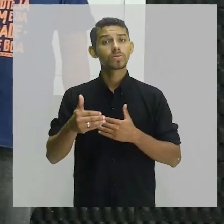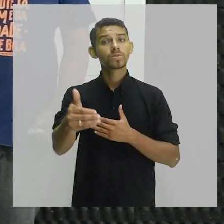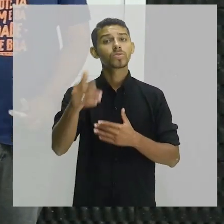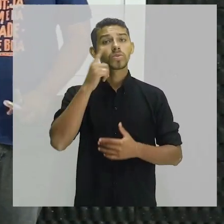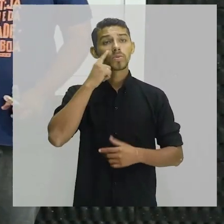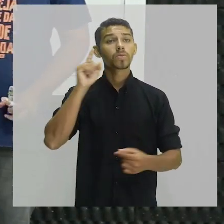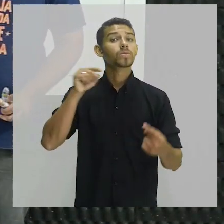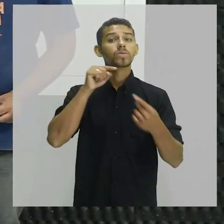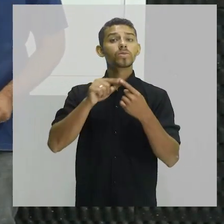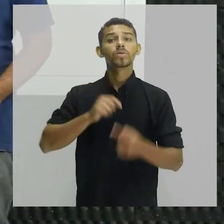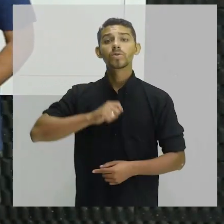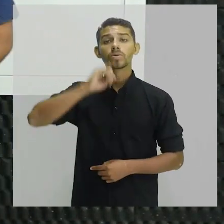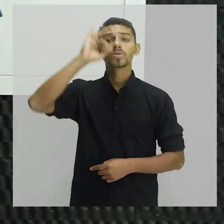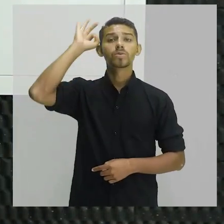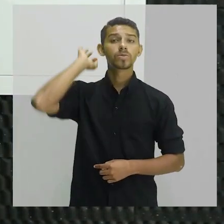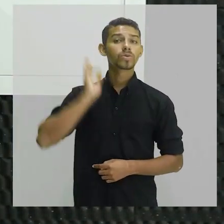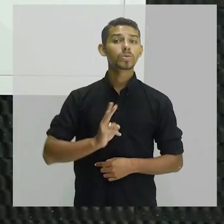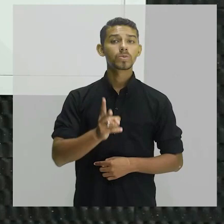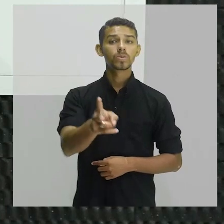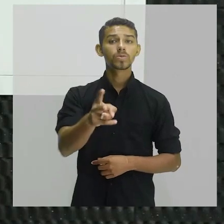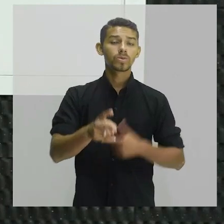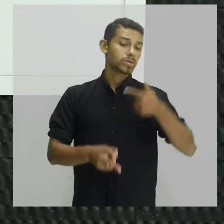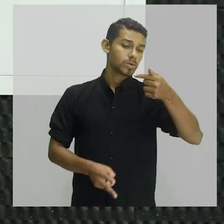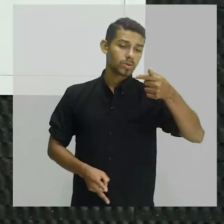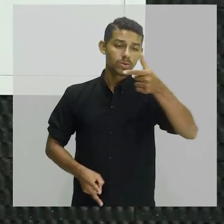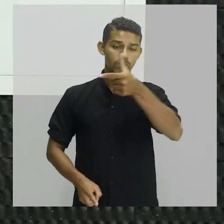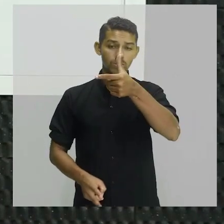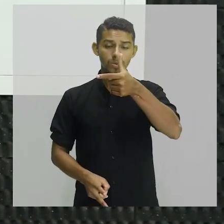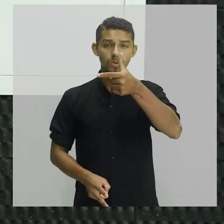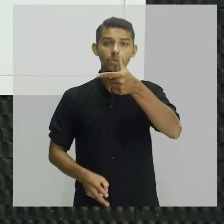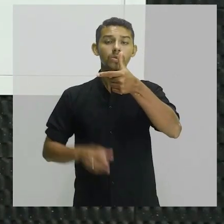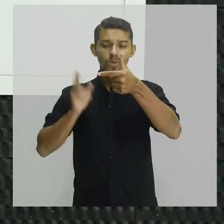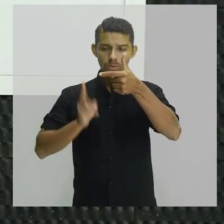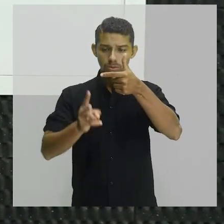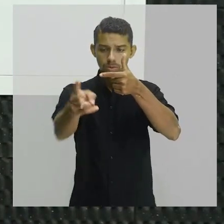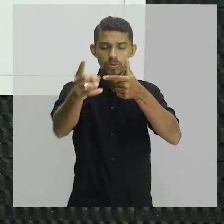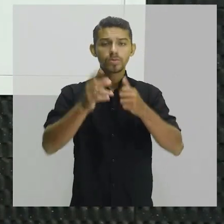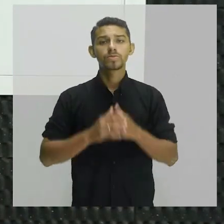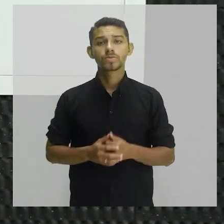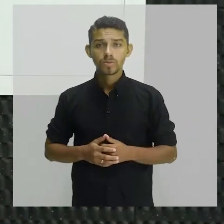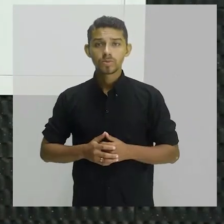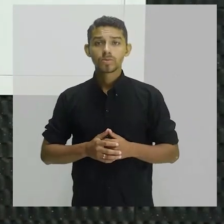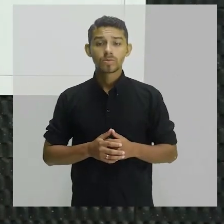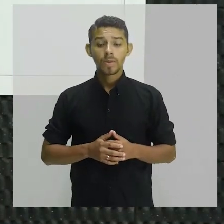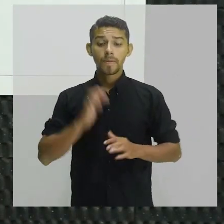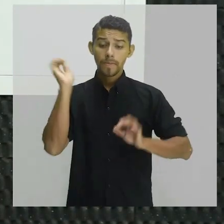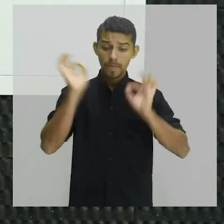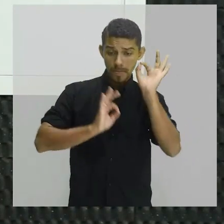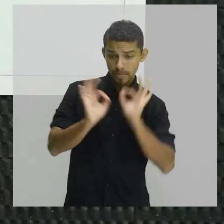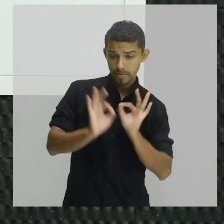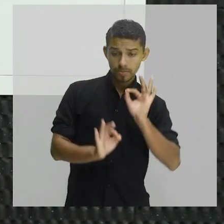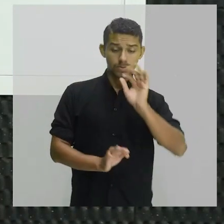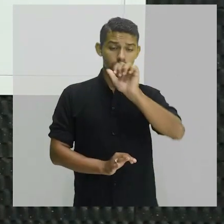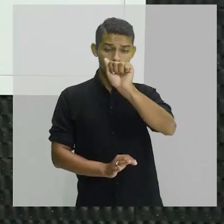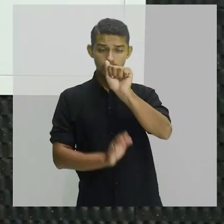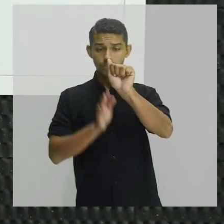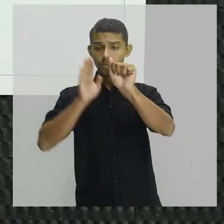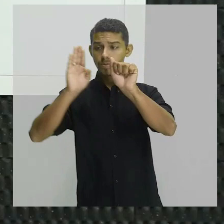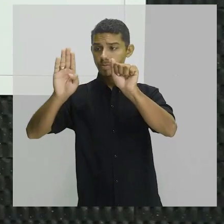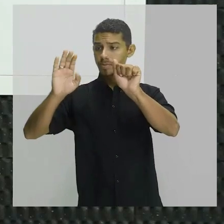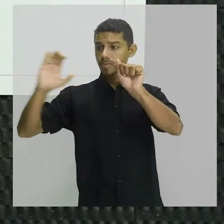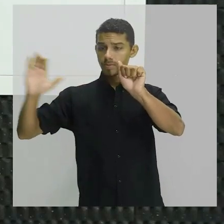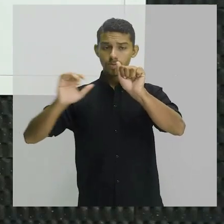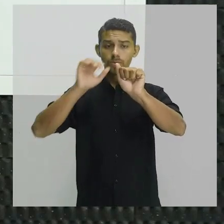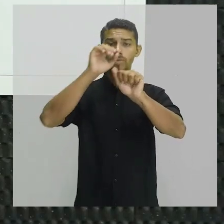prossegue com velocidade constante. Certo? Você deve ajustar os semáforos A, B e C de modo que eles mudem